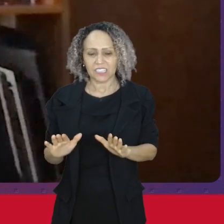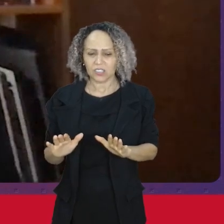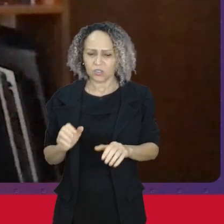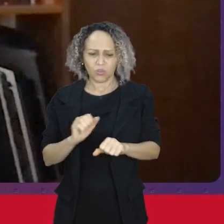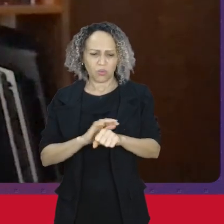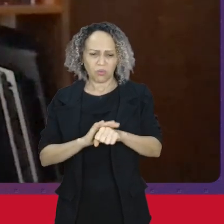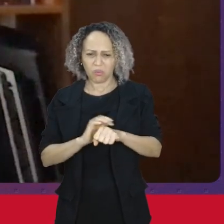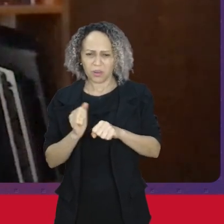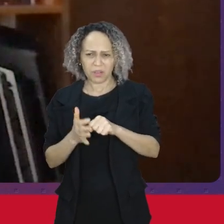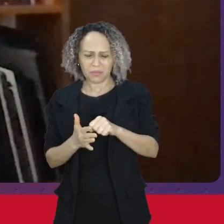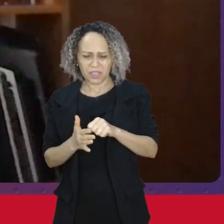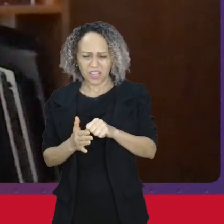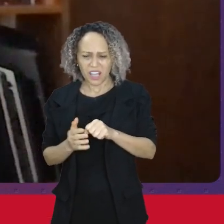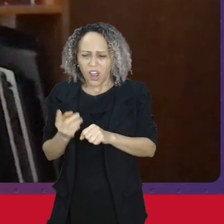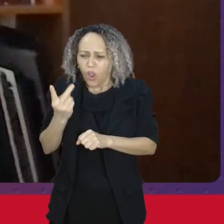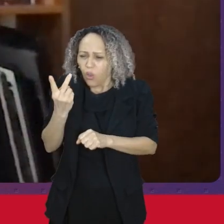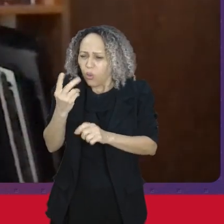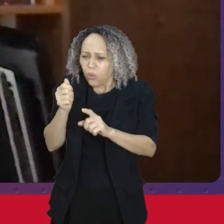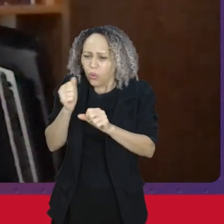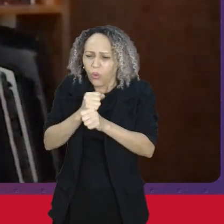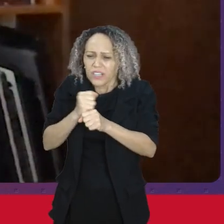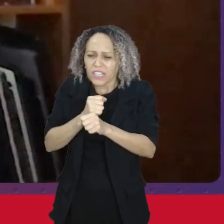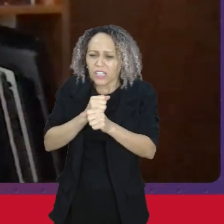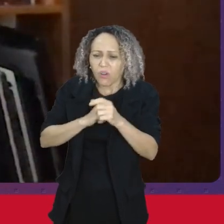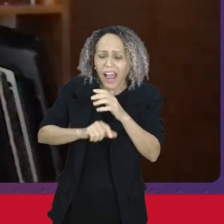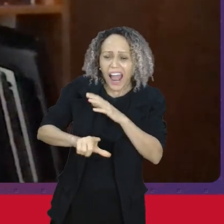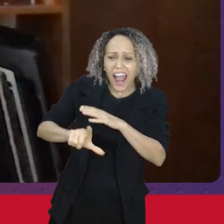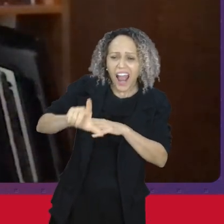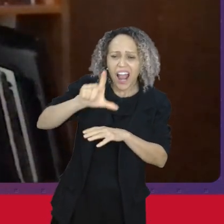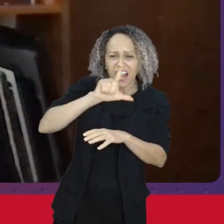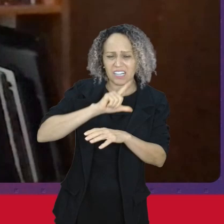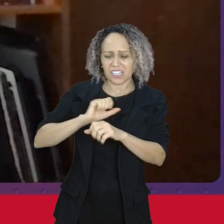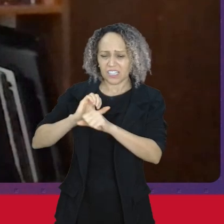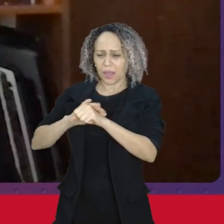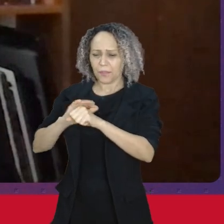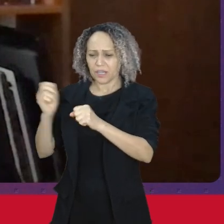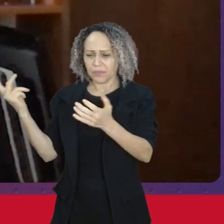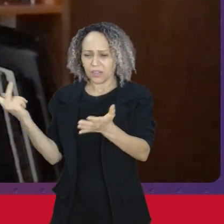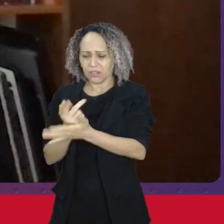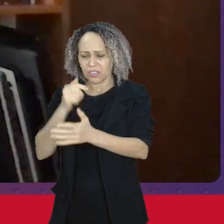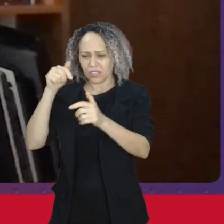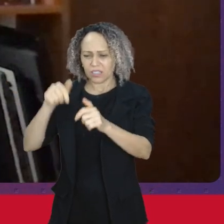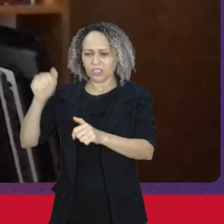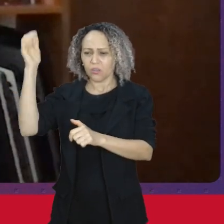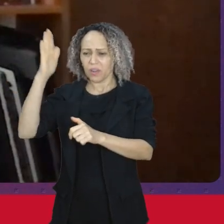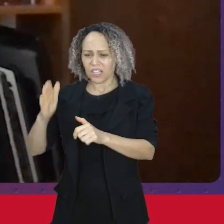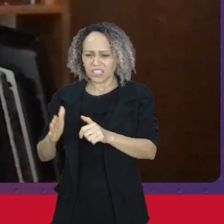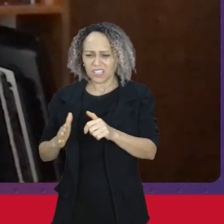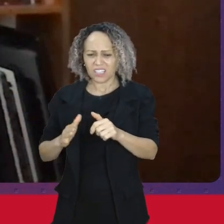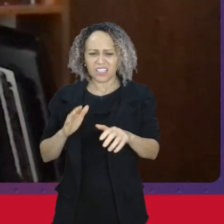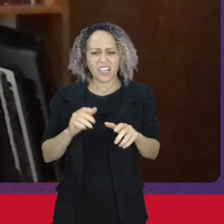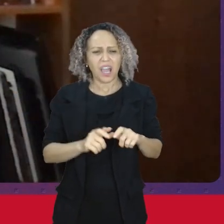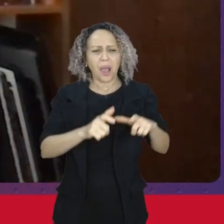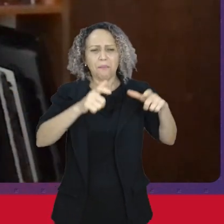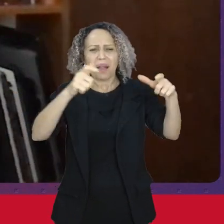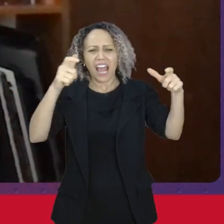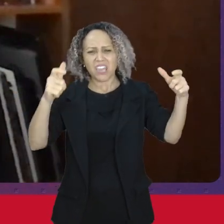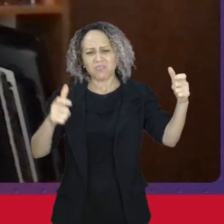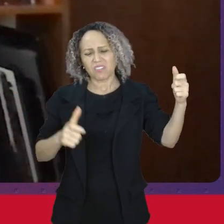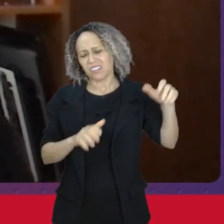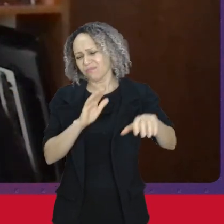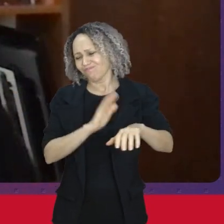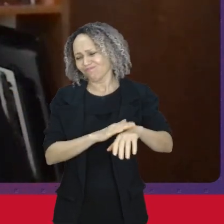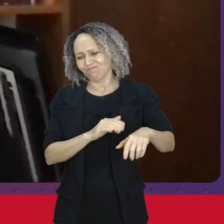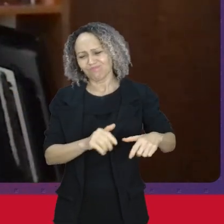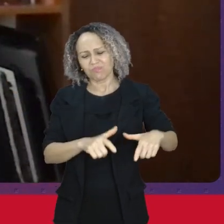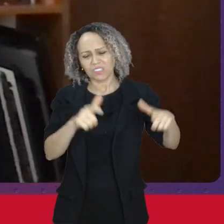pandemia. 2 anos antes da pandemia chegar ao Brasil, a população, a maioria da população já se encontrava